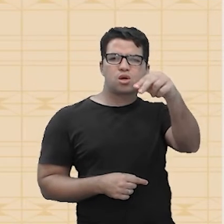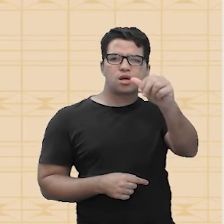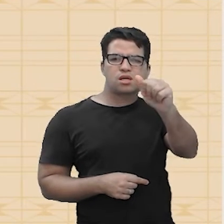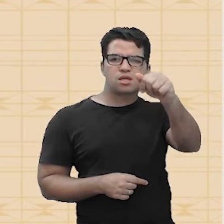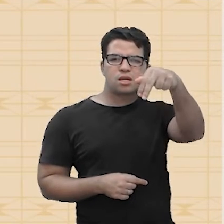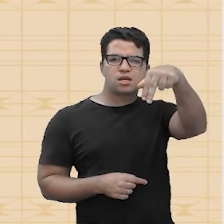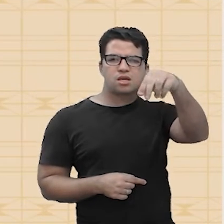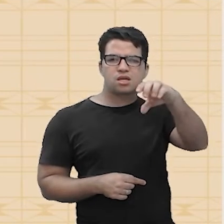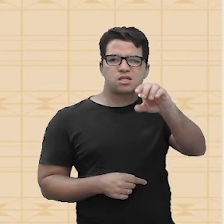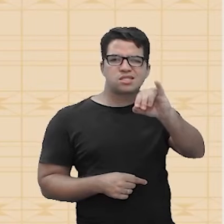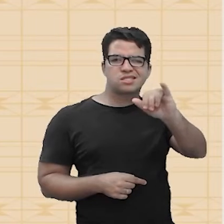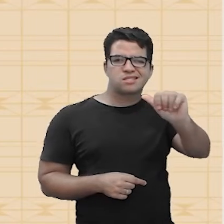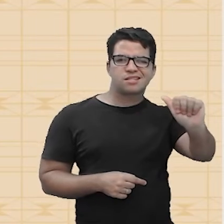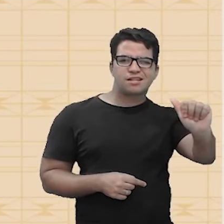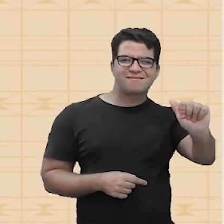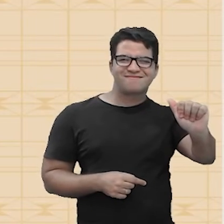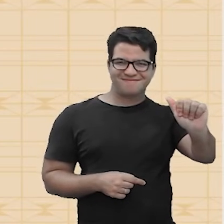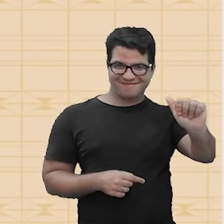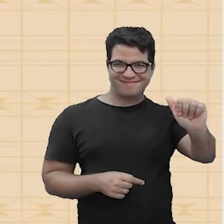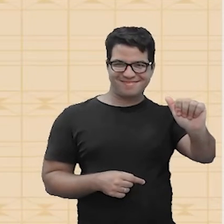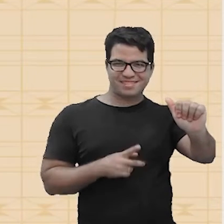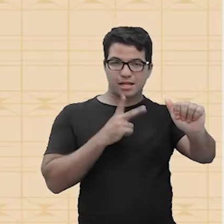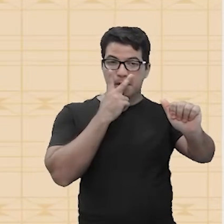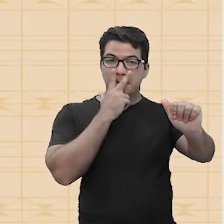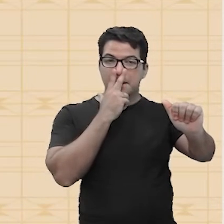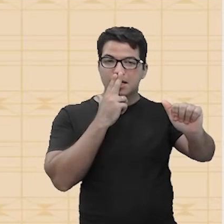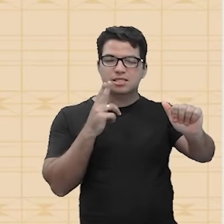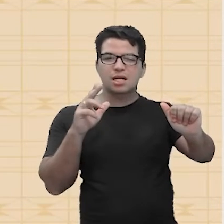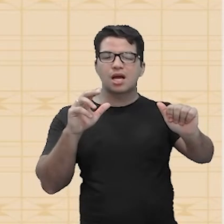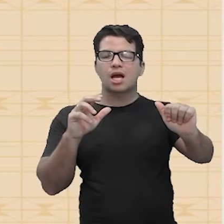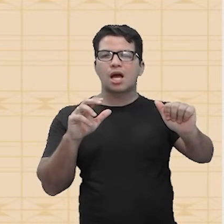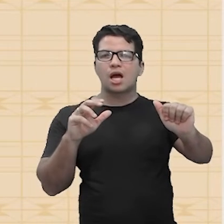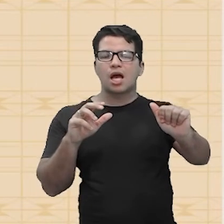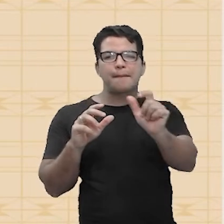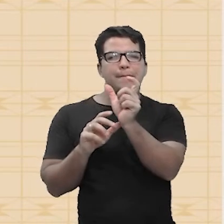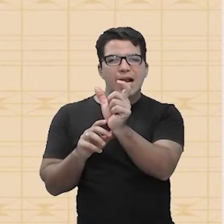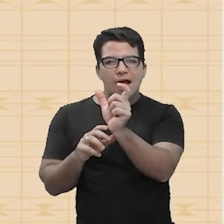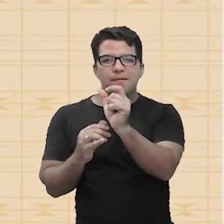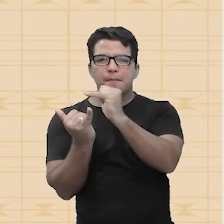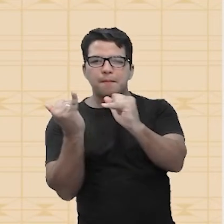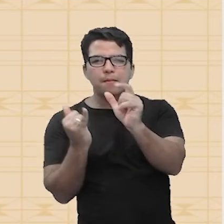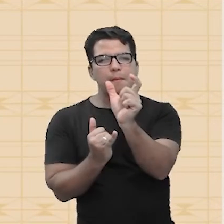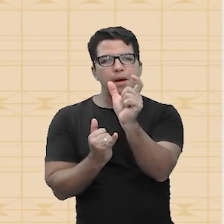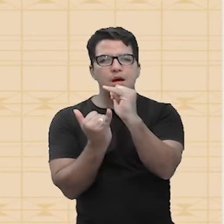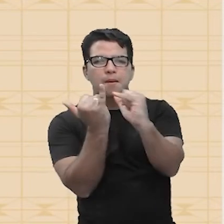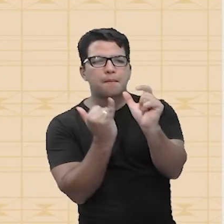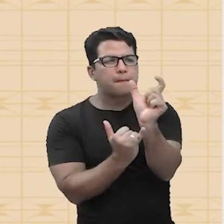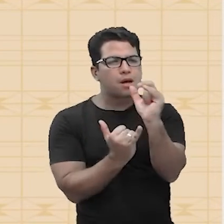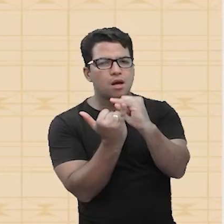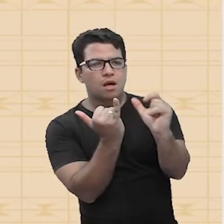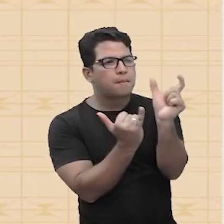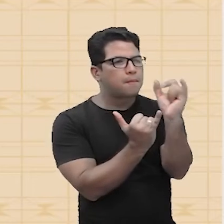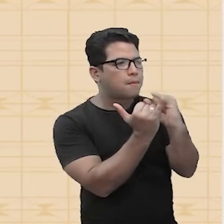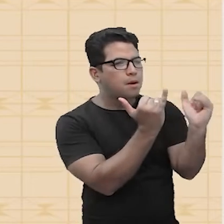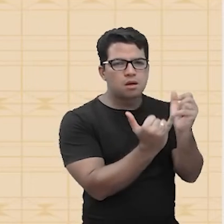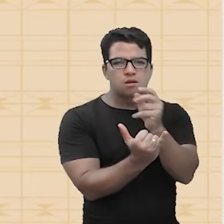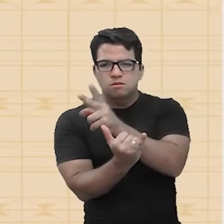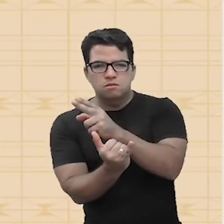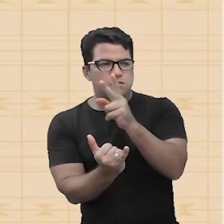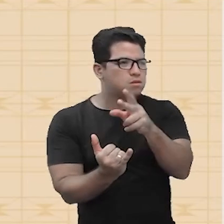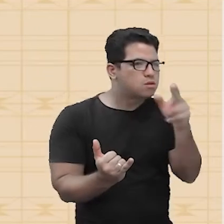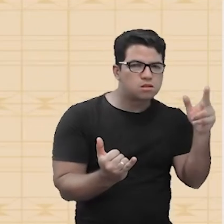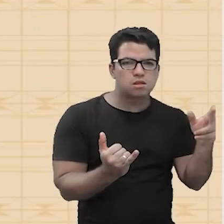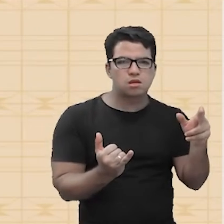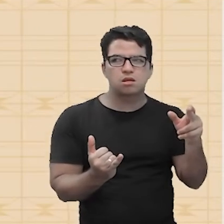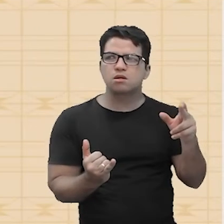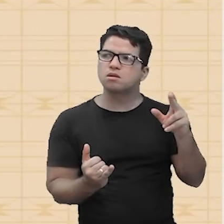vezes que cria essa assonância, né? Atrai o leitor, atrai quem está ouvindo.